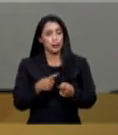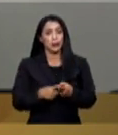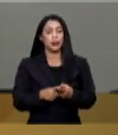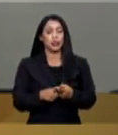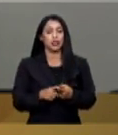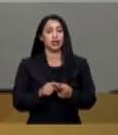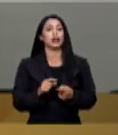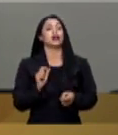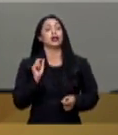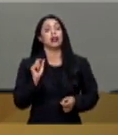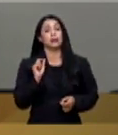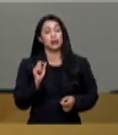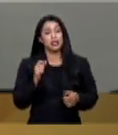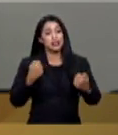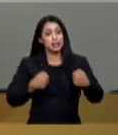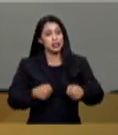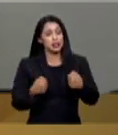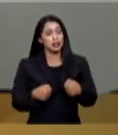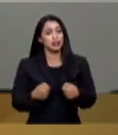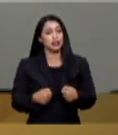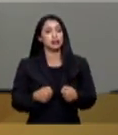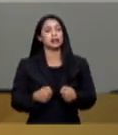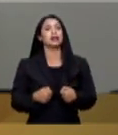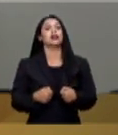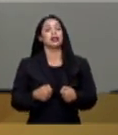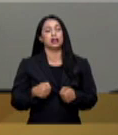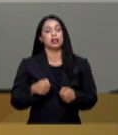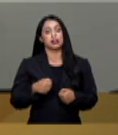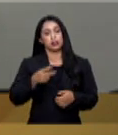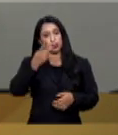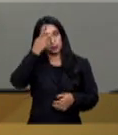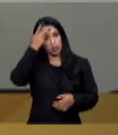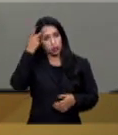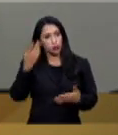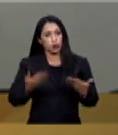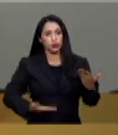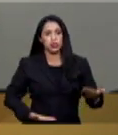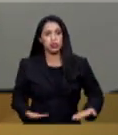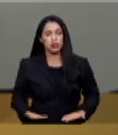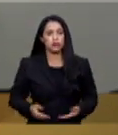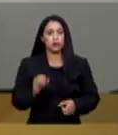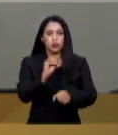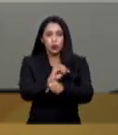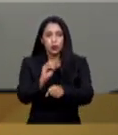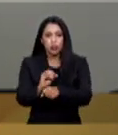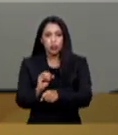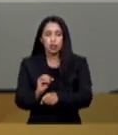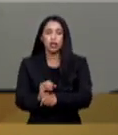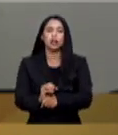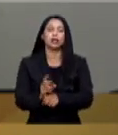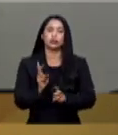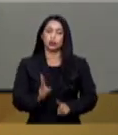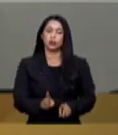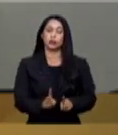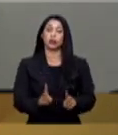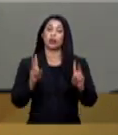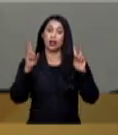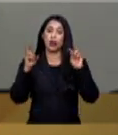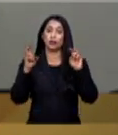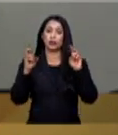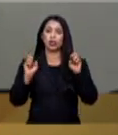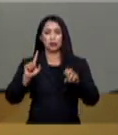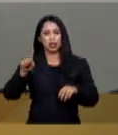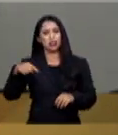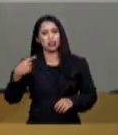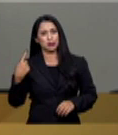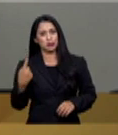extremamente sensível, depende mesmo da presença permanente de servidores. Acho que é um tema, ministro Alexandre, que depois